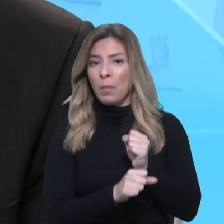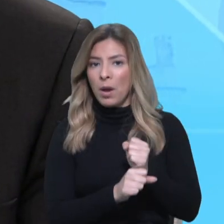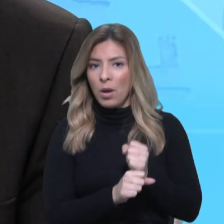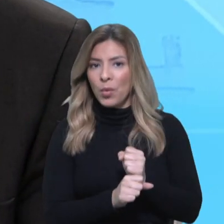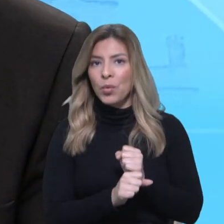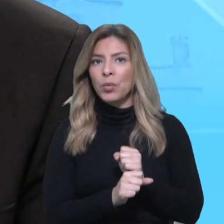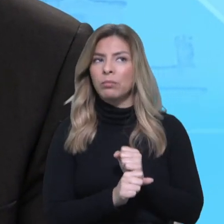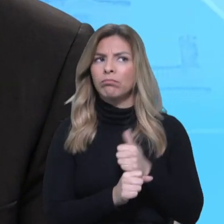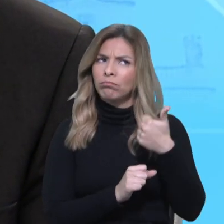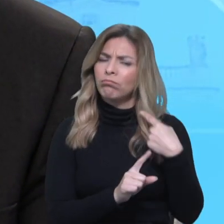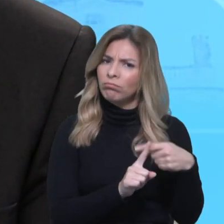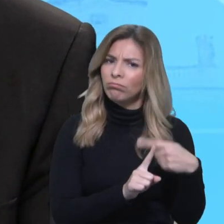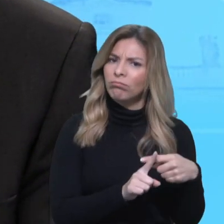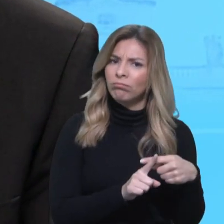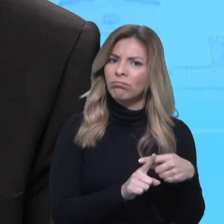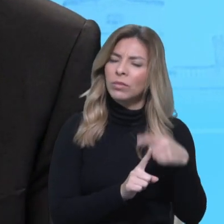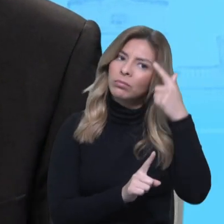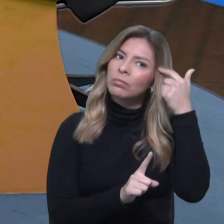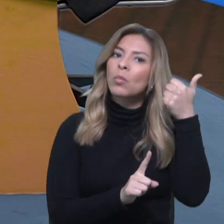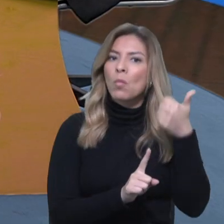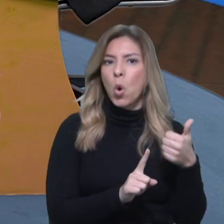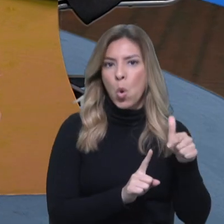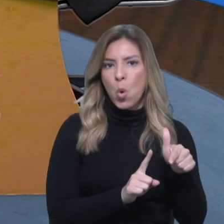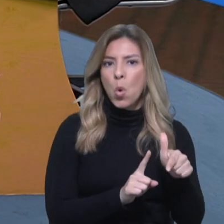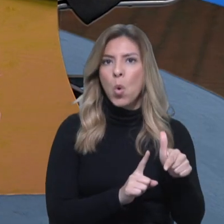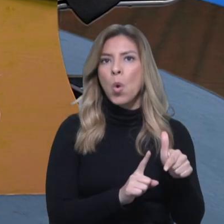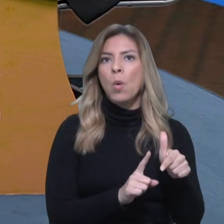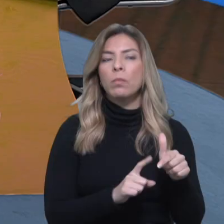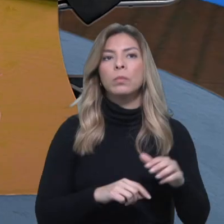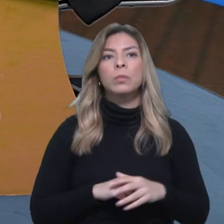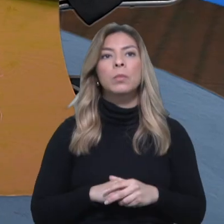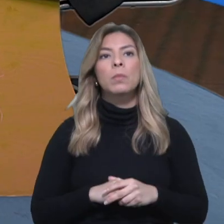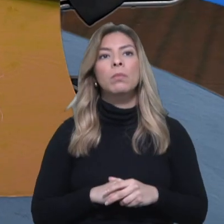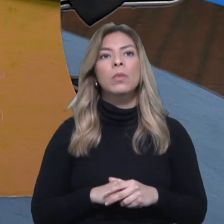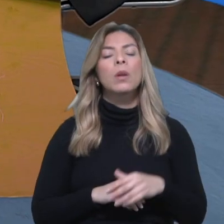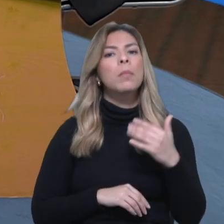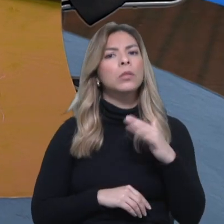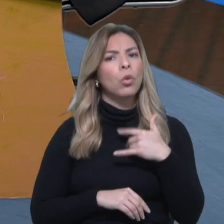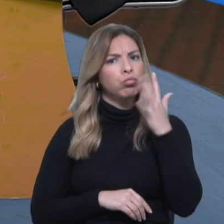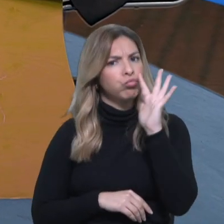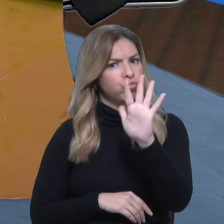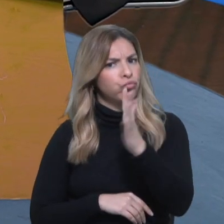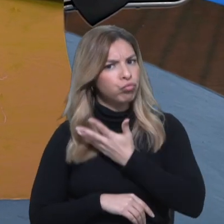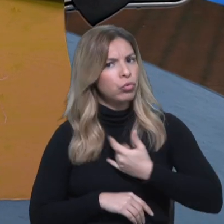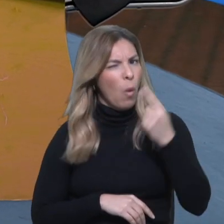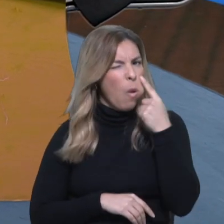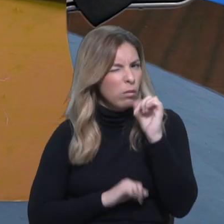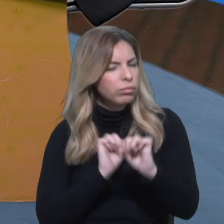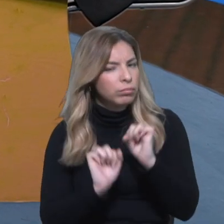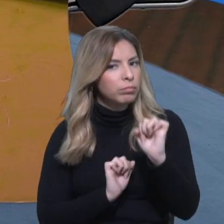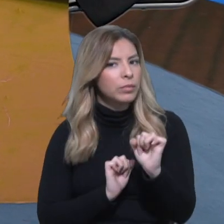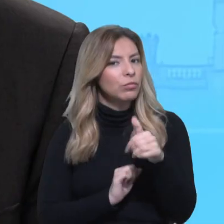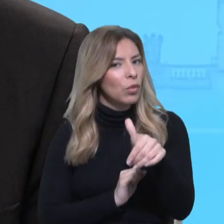que é bom que fique quase no anonimato, mas é bom conhecer. E no silêncio. É bom conhecer